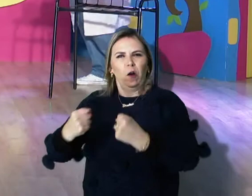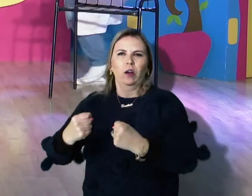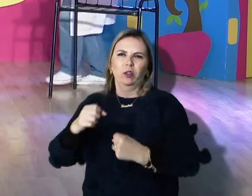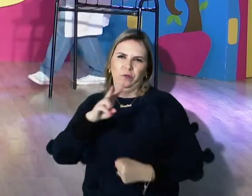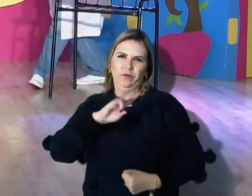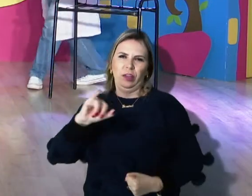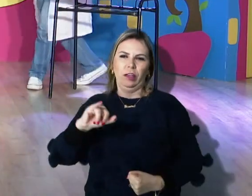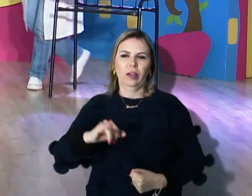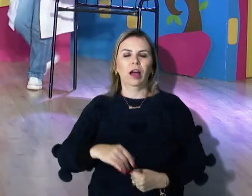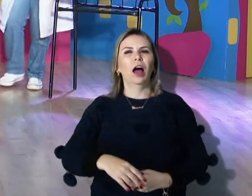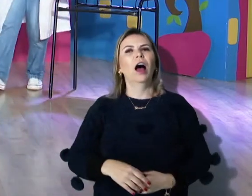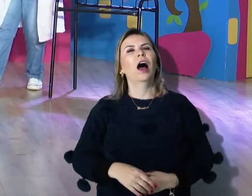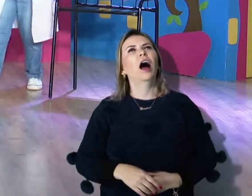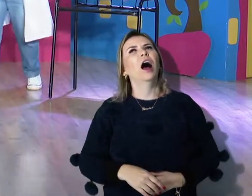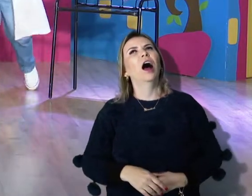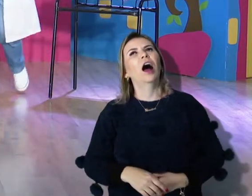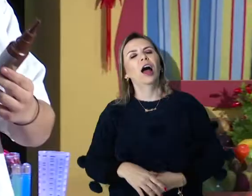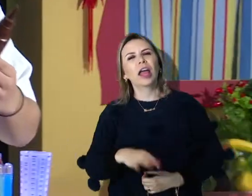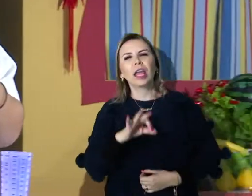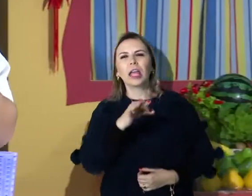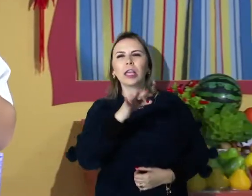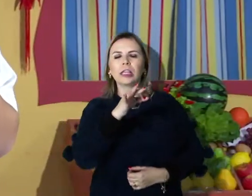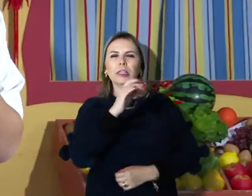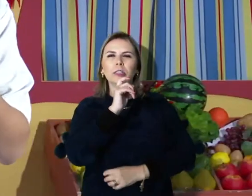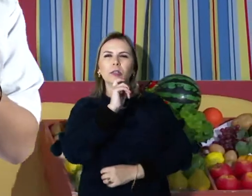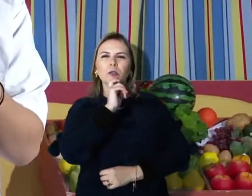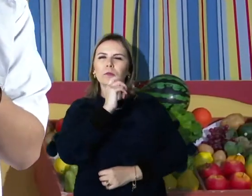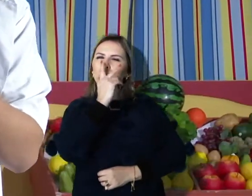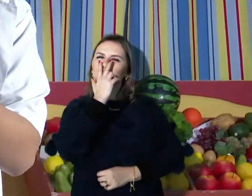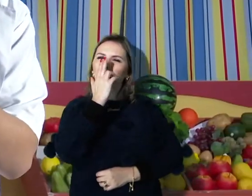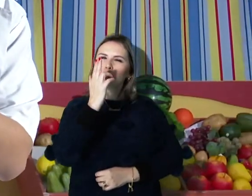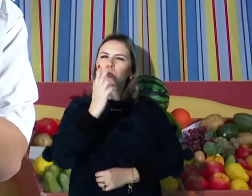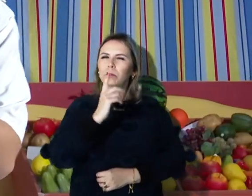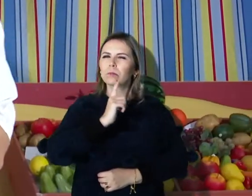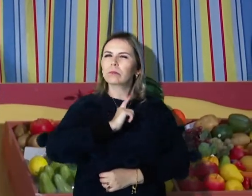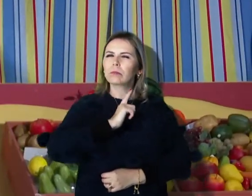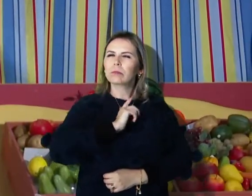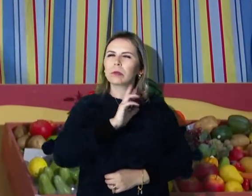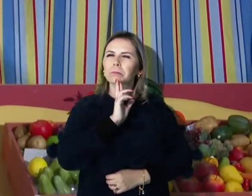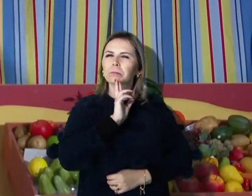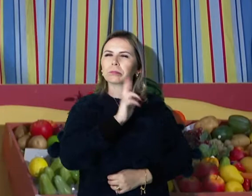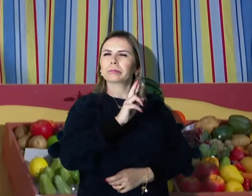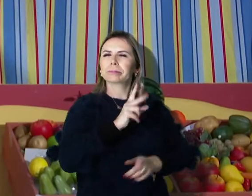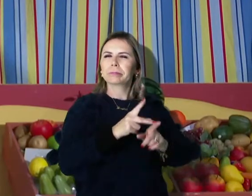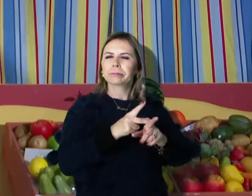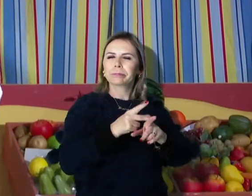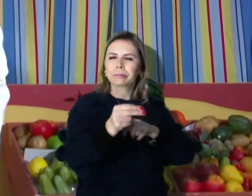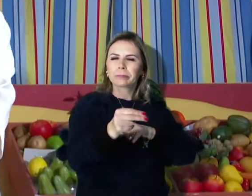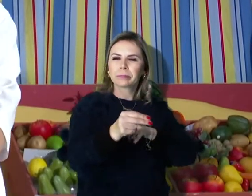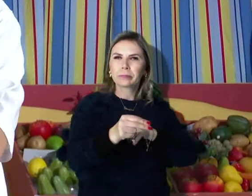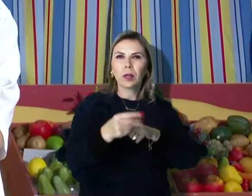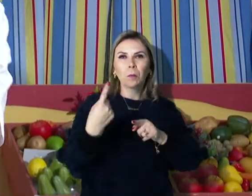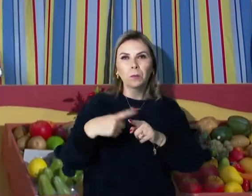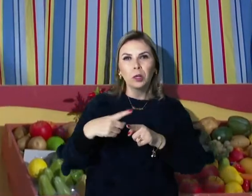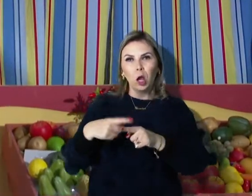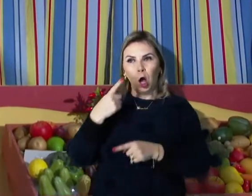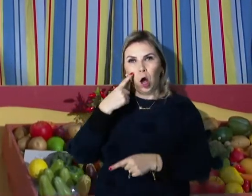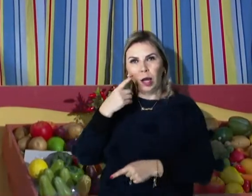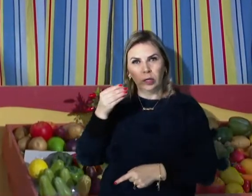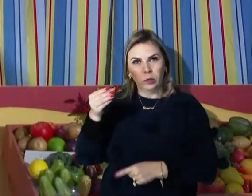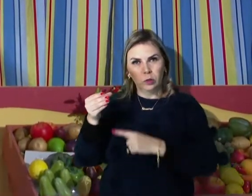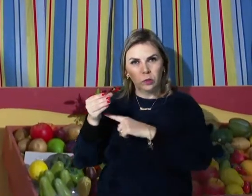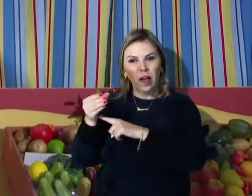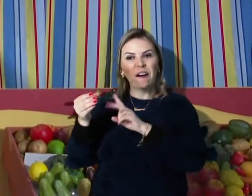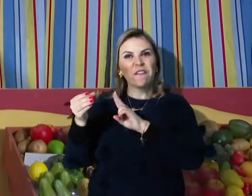É isso! Eu acho que eu tenho a solução. Isso daqui vai ajudar ela a